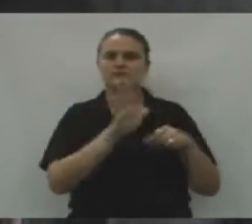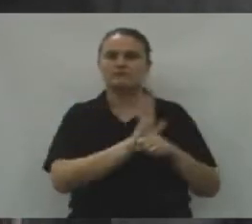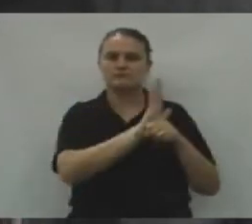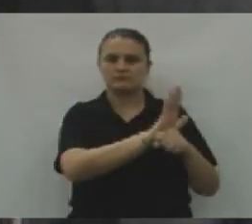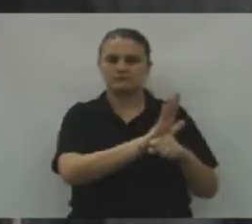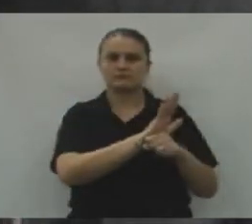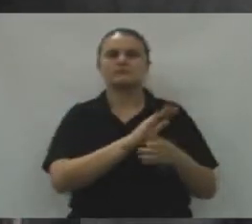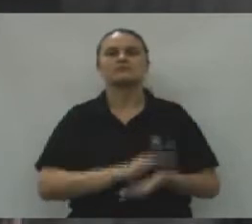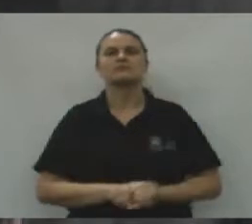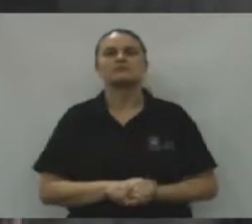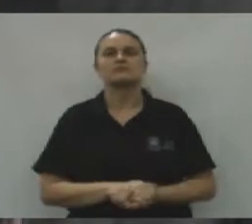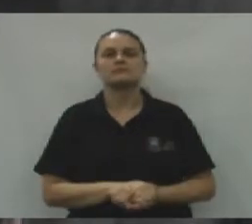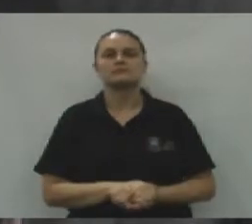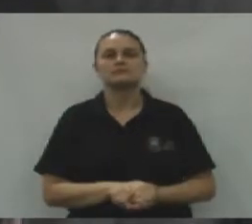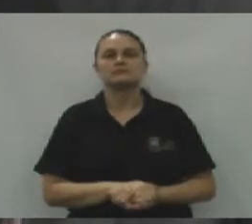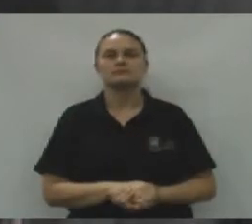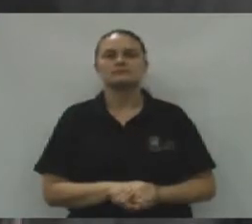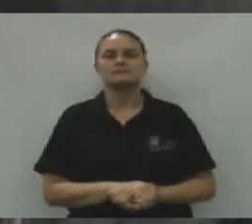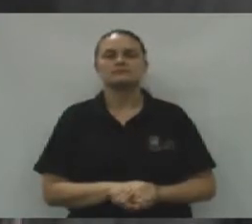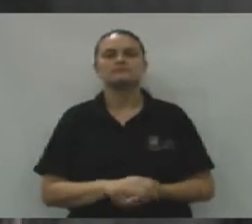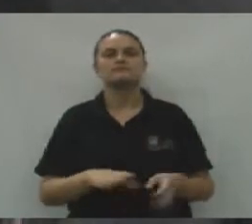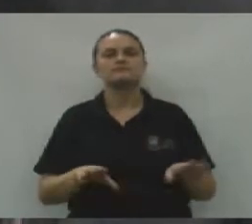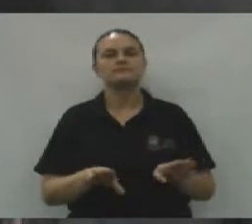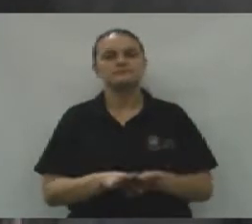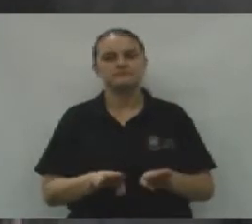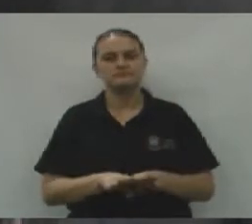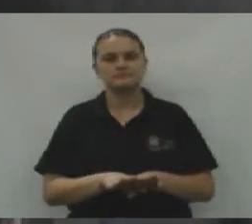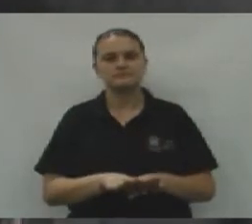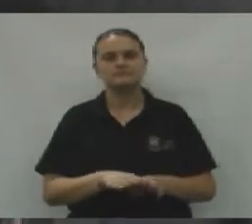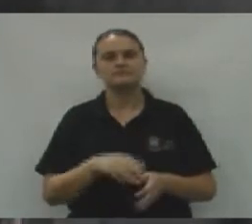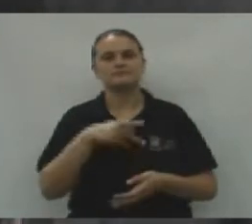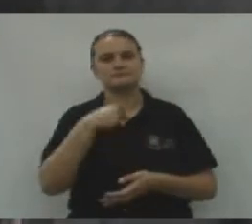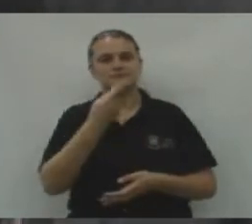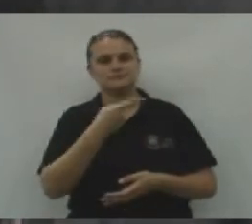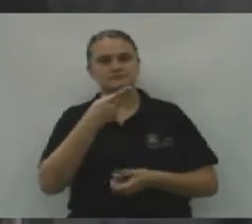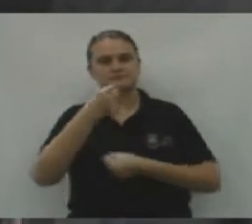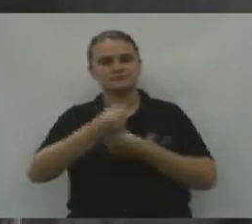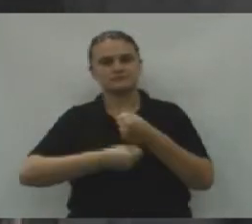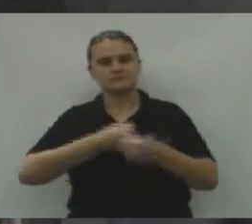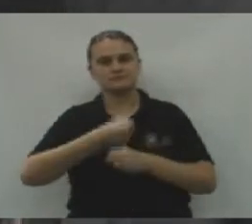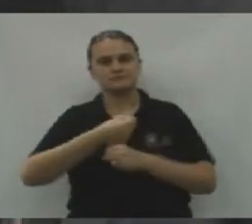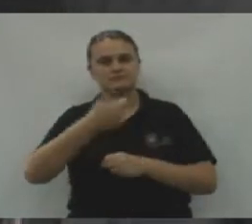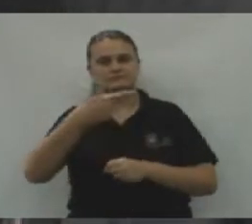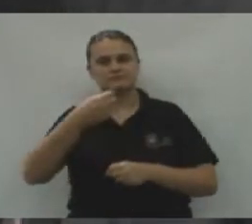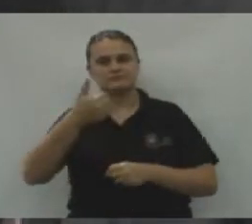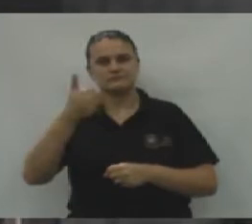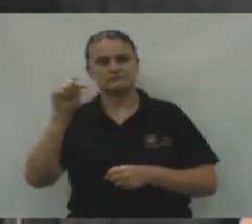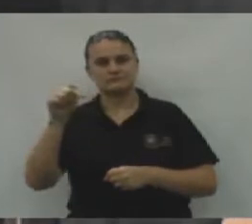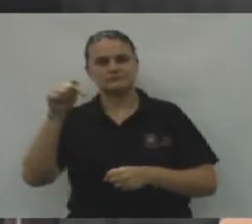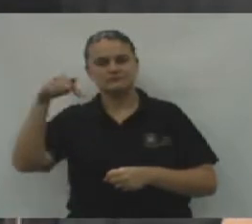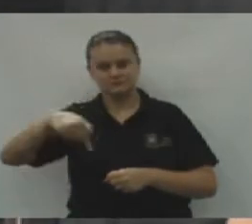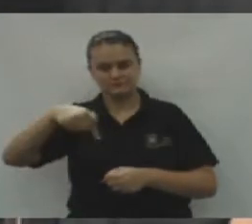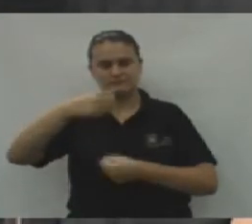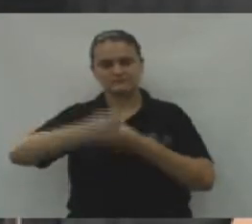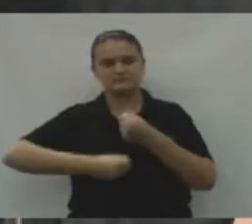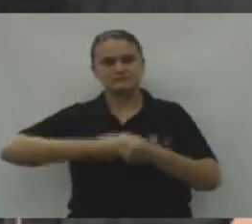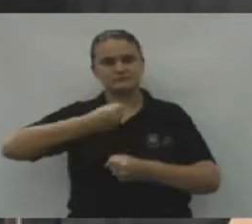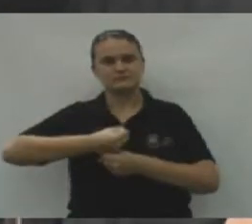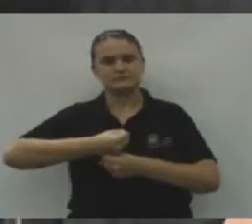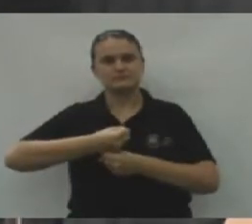nossos eleitores, da nossa população. Também me referir ao ano 2017. O ano